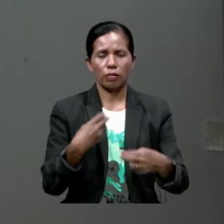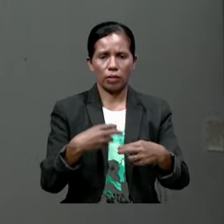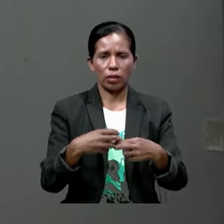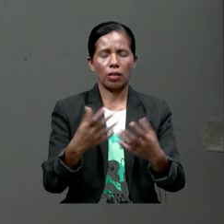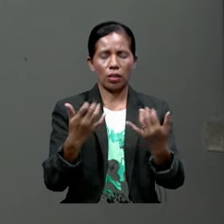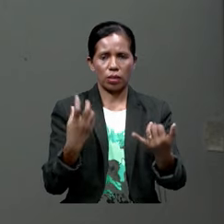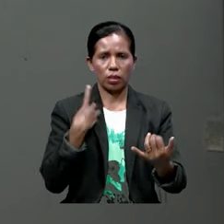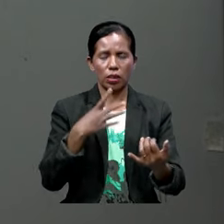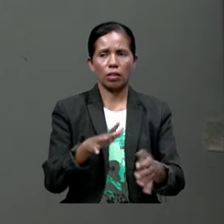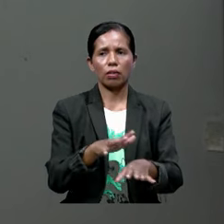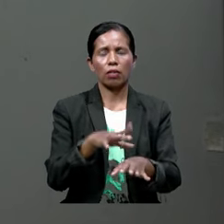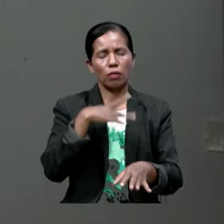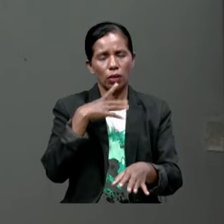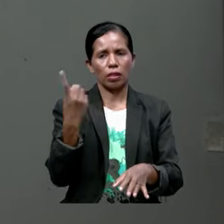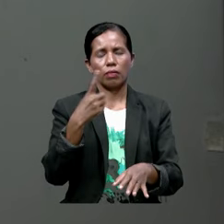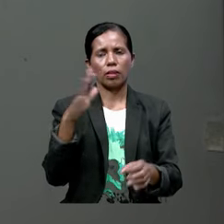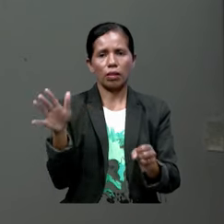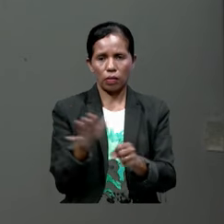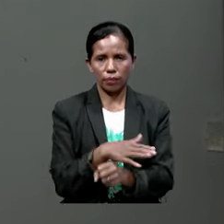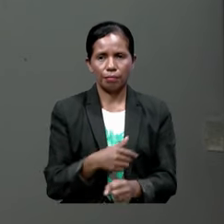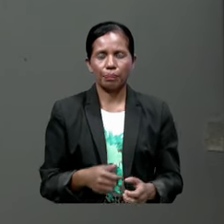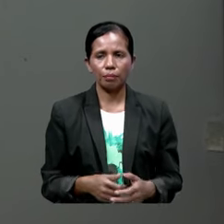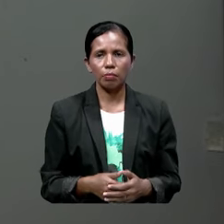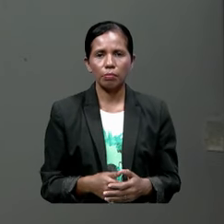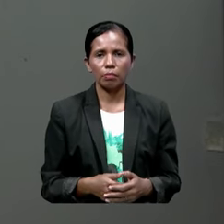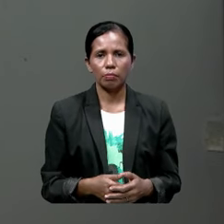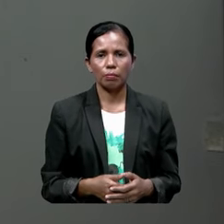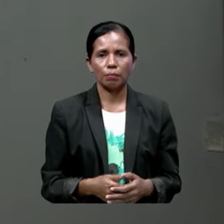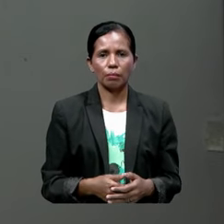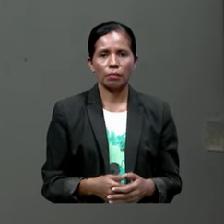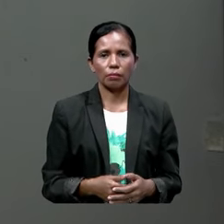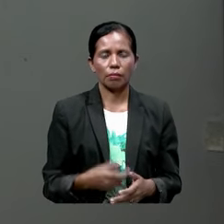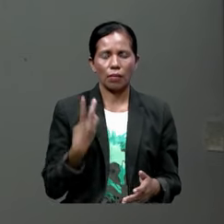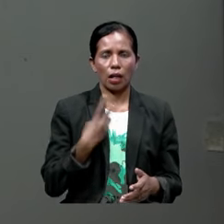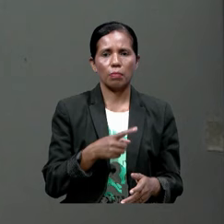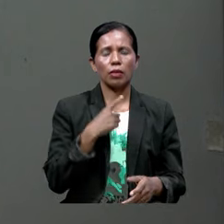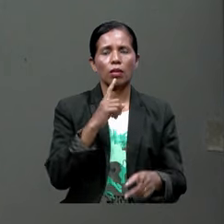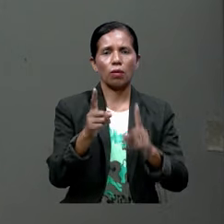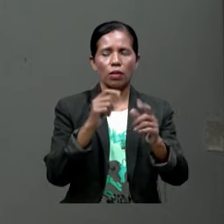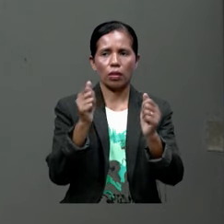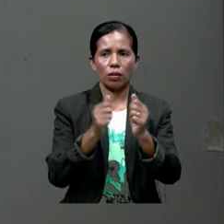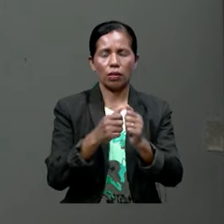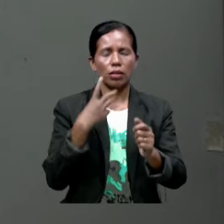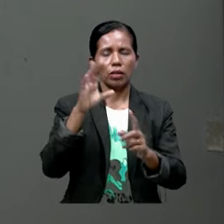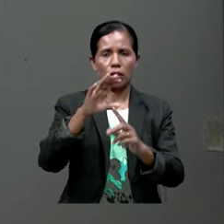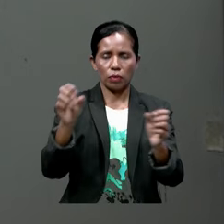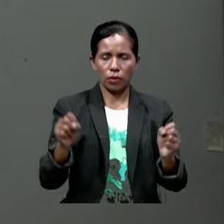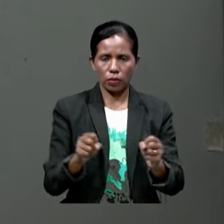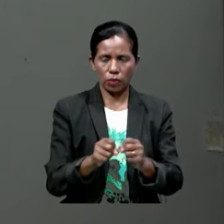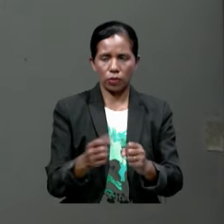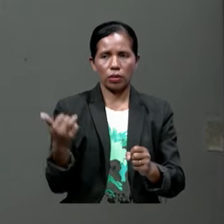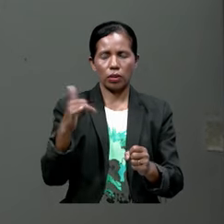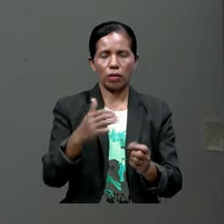ite sente as lisne la no. A mi mos korena no ho ite ne sifsu kusira fa ne circular